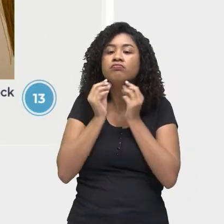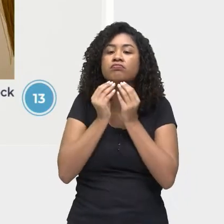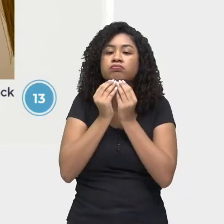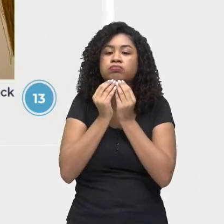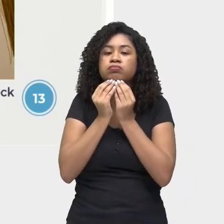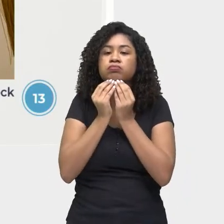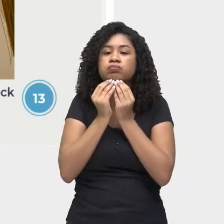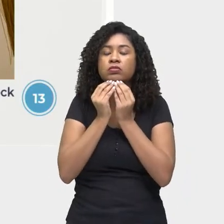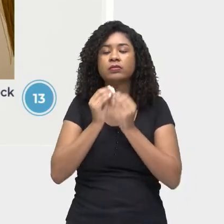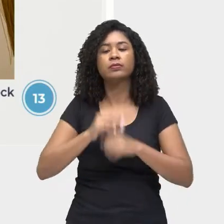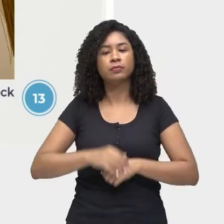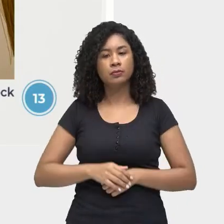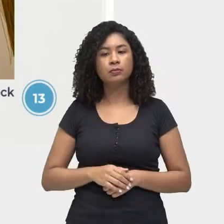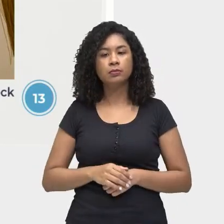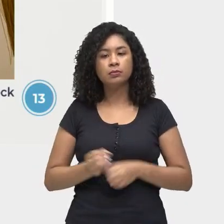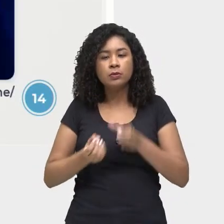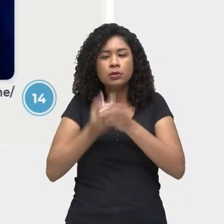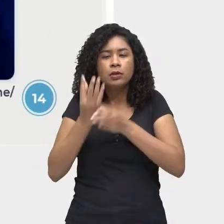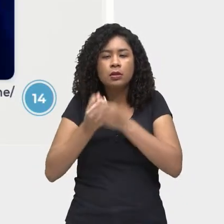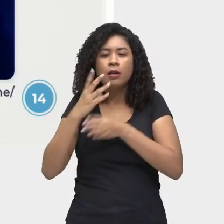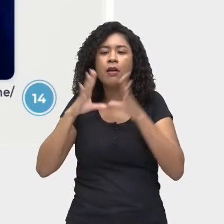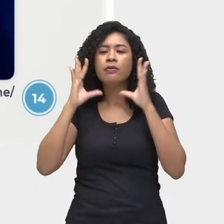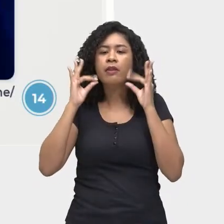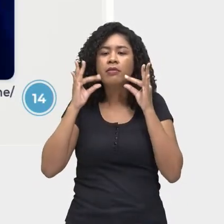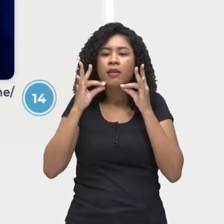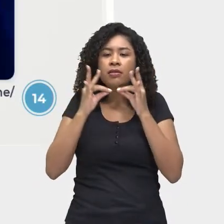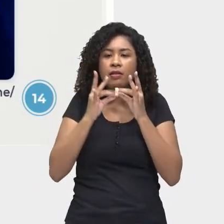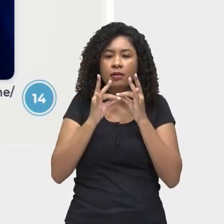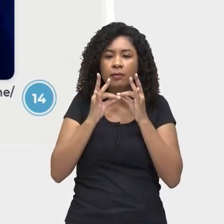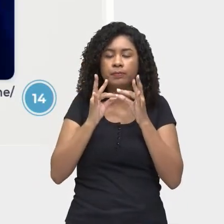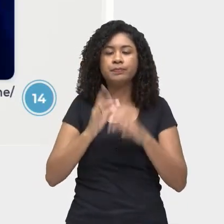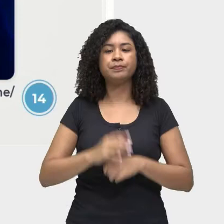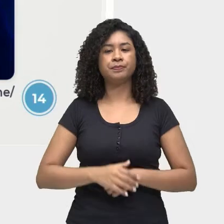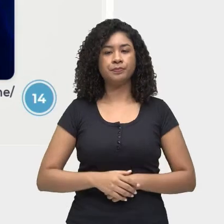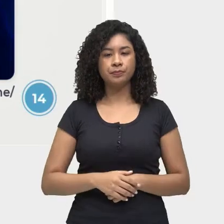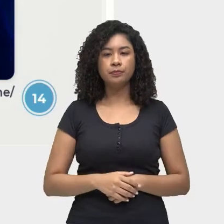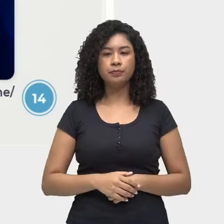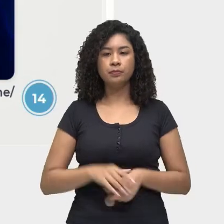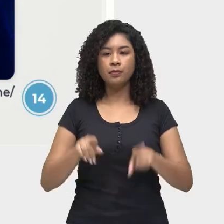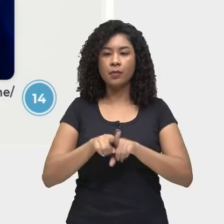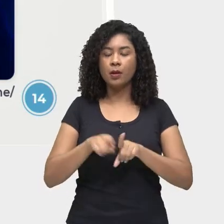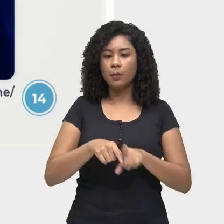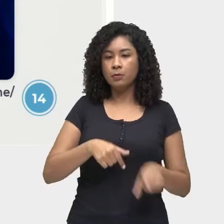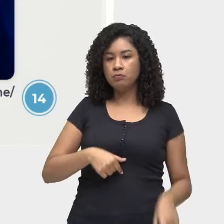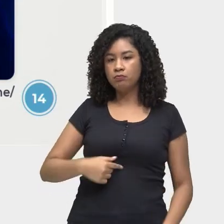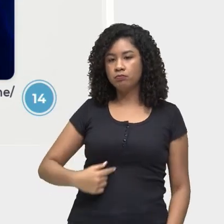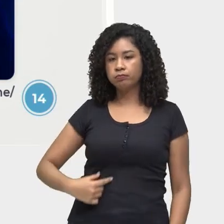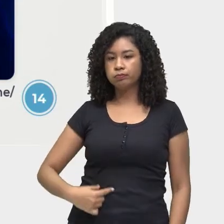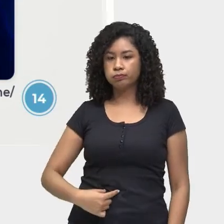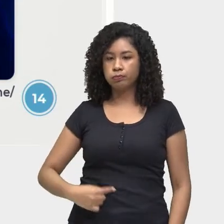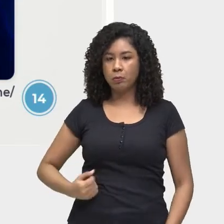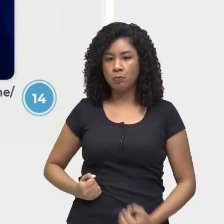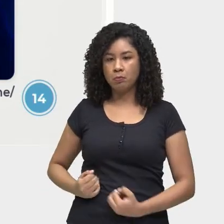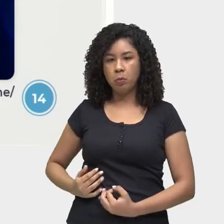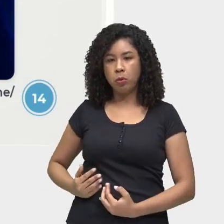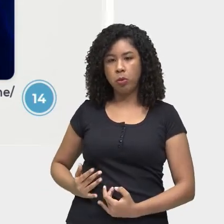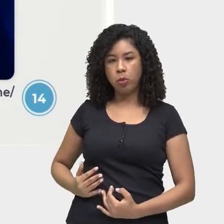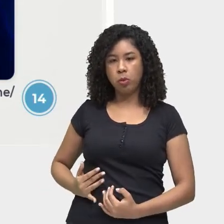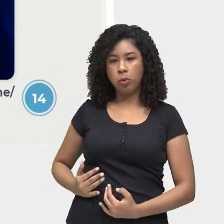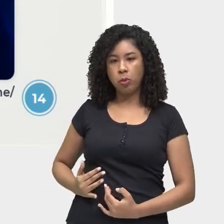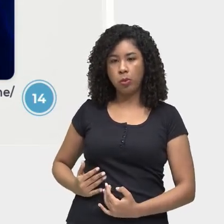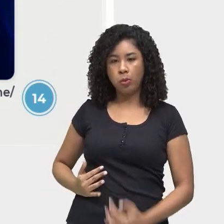parótidas, que produzem aí a nossa saliva. Nós temos também o suco gástrico, que eu falei para vocês, que está lá no